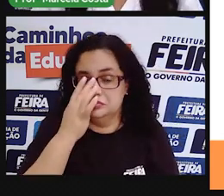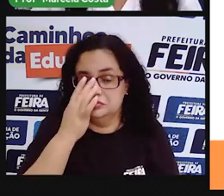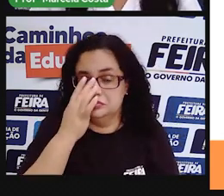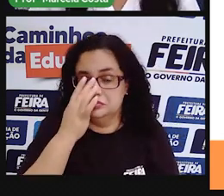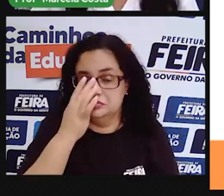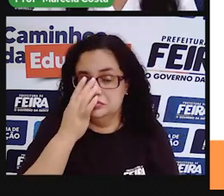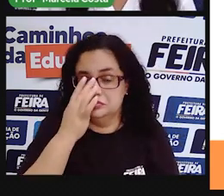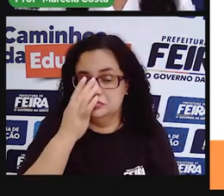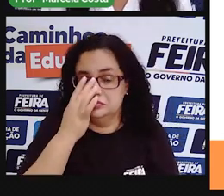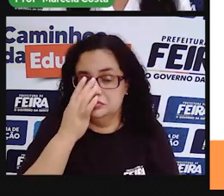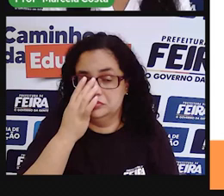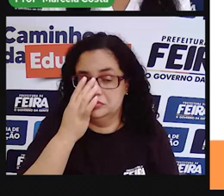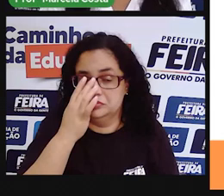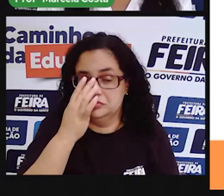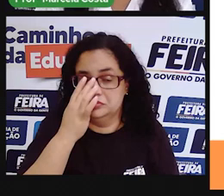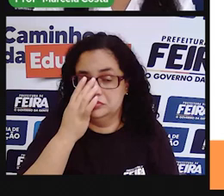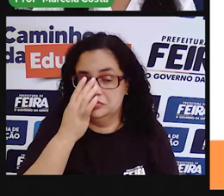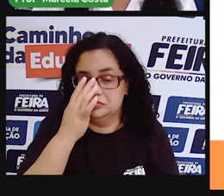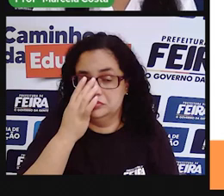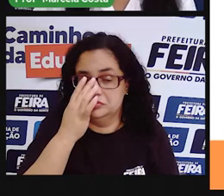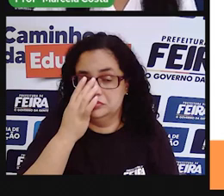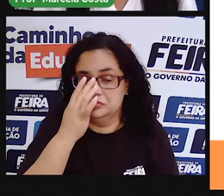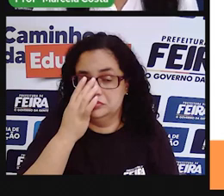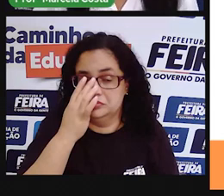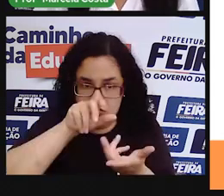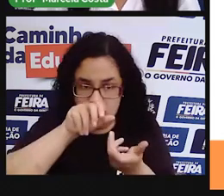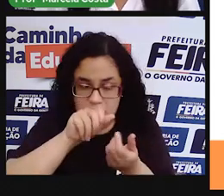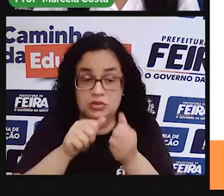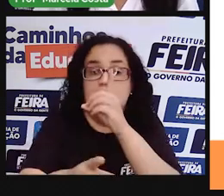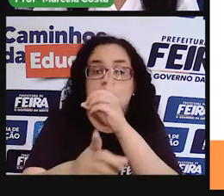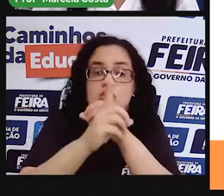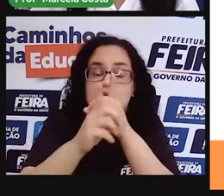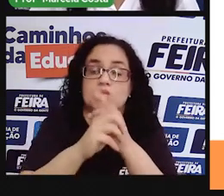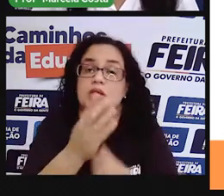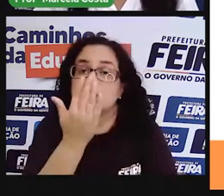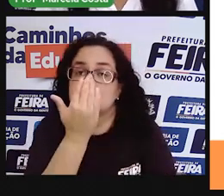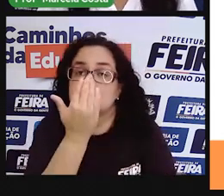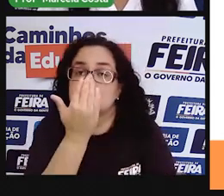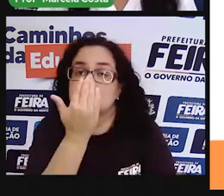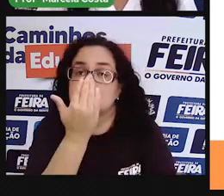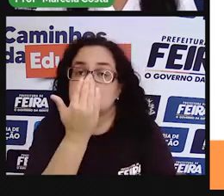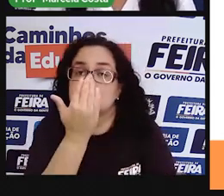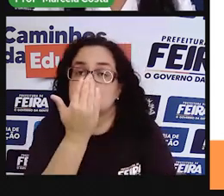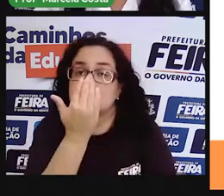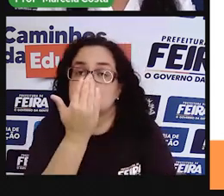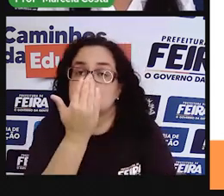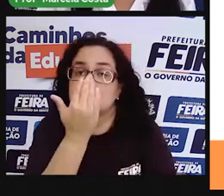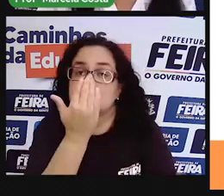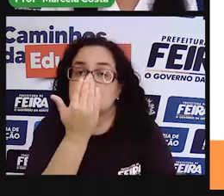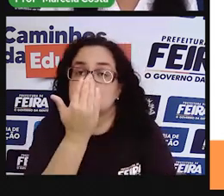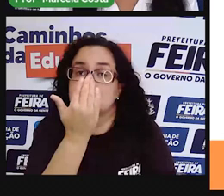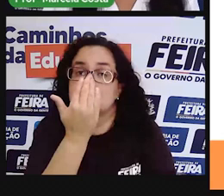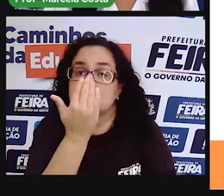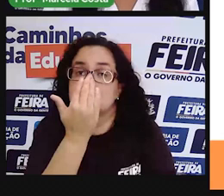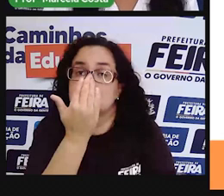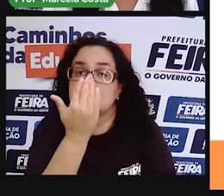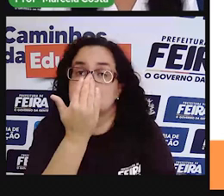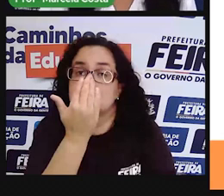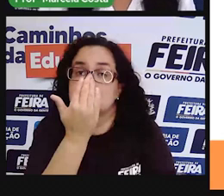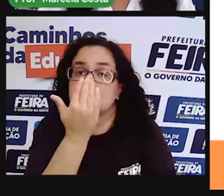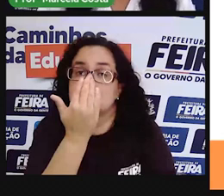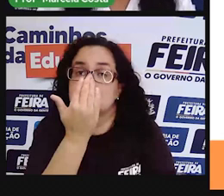Tem alguns símbolos universais que você também encontra nos alimentos, nas embalagens de alimentos, como eu já falei para vocês aqui,